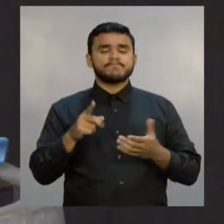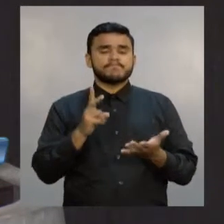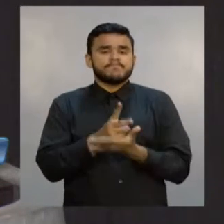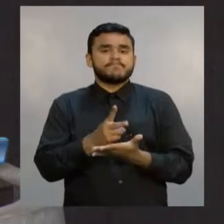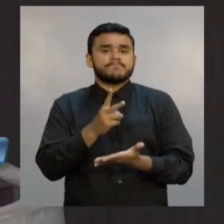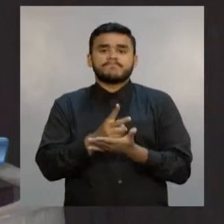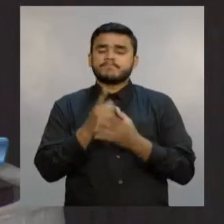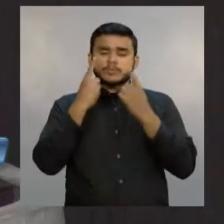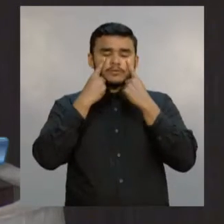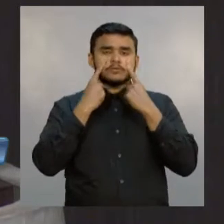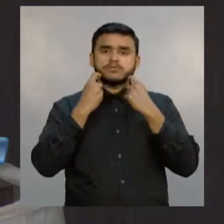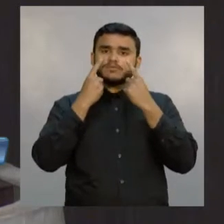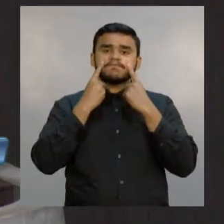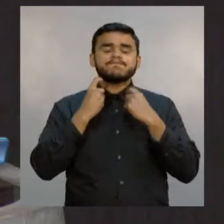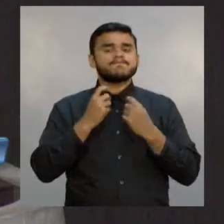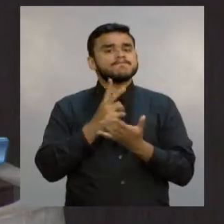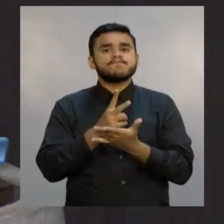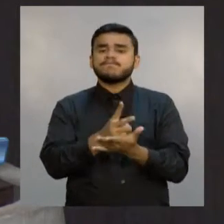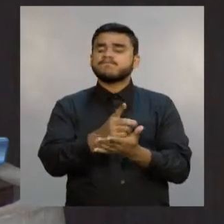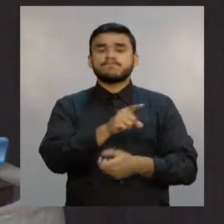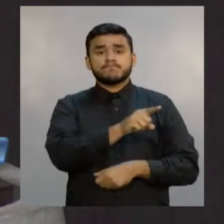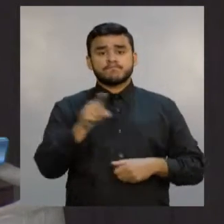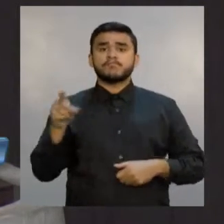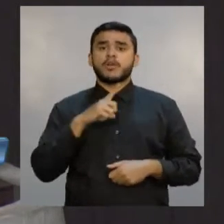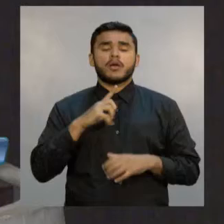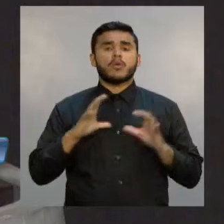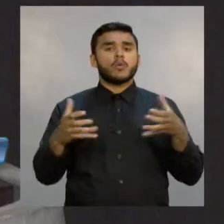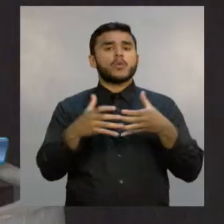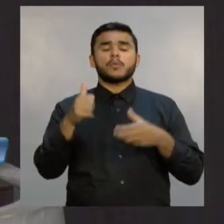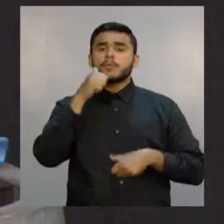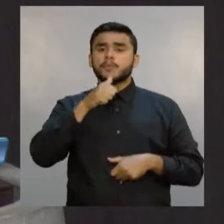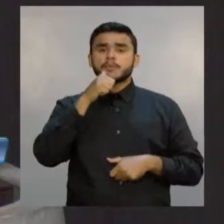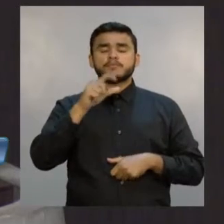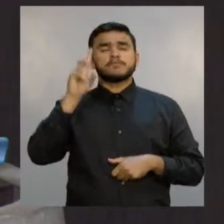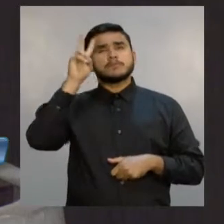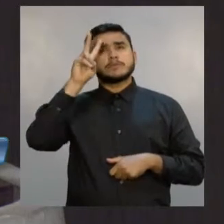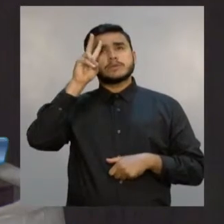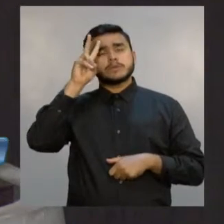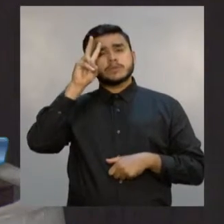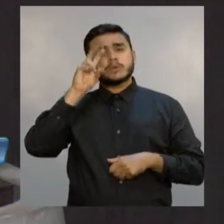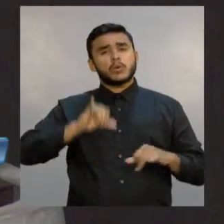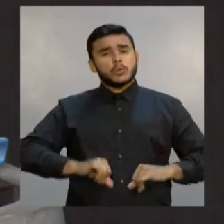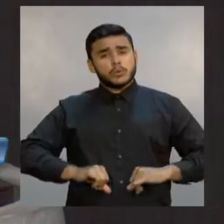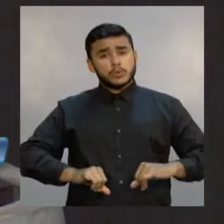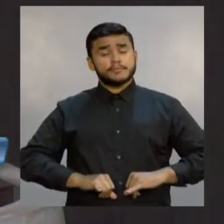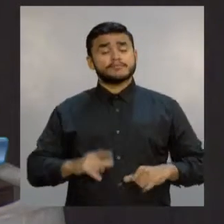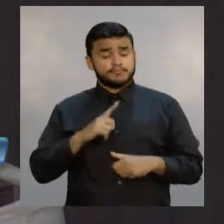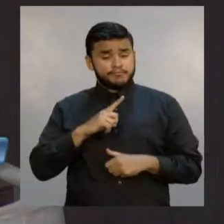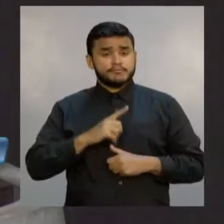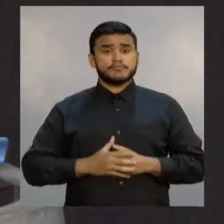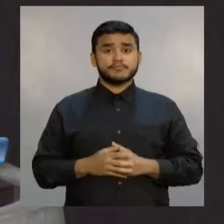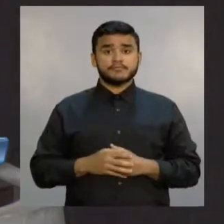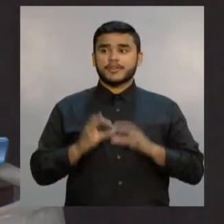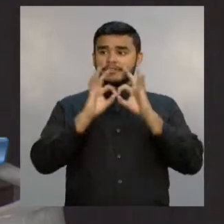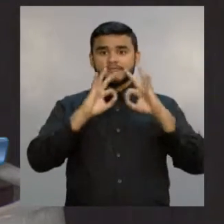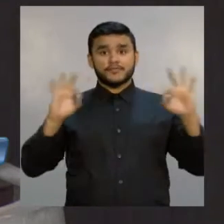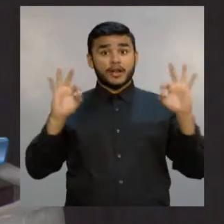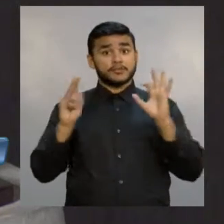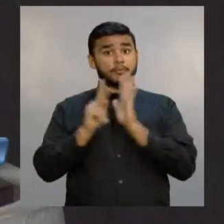suspensas virgulam o lapso de nossas molhadas lembranças. Conceição Evaristo